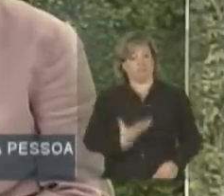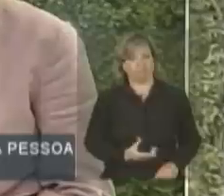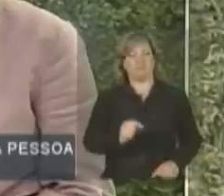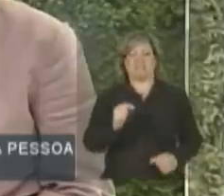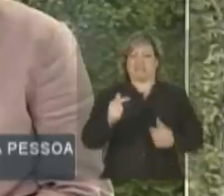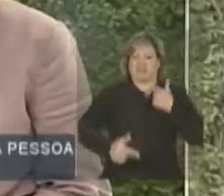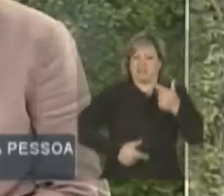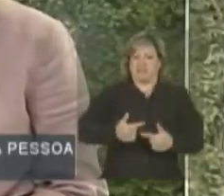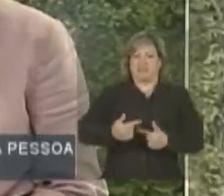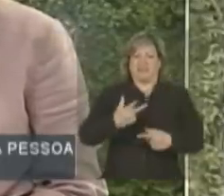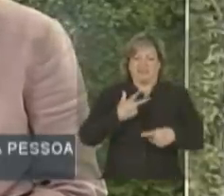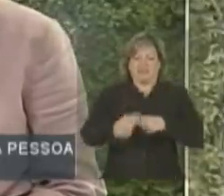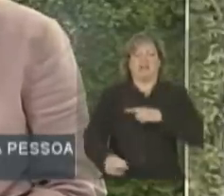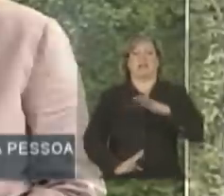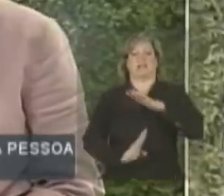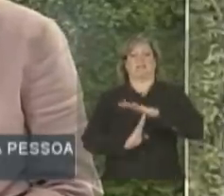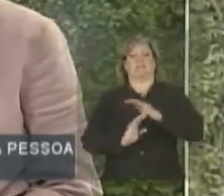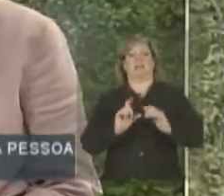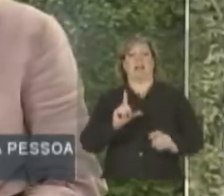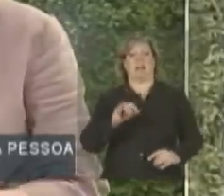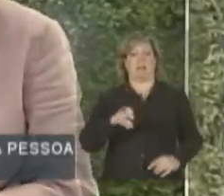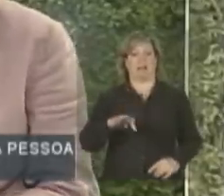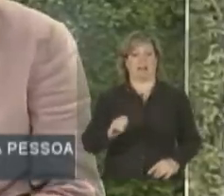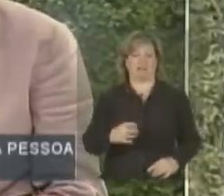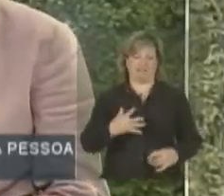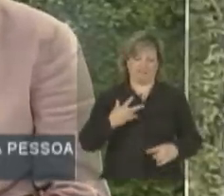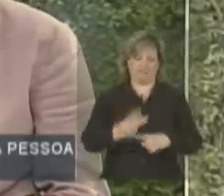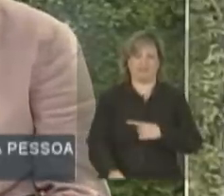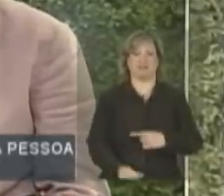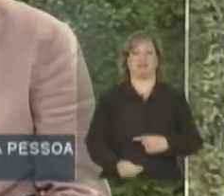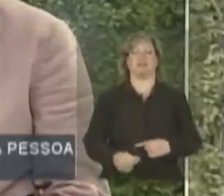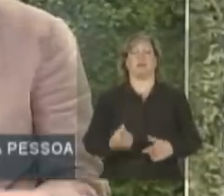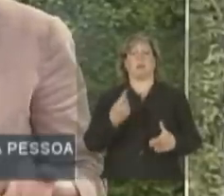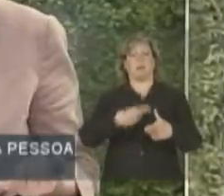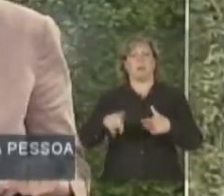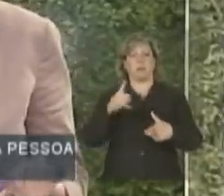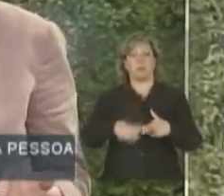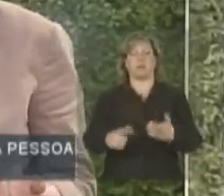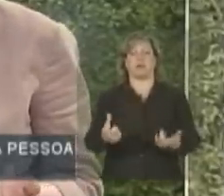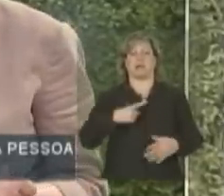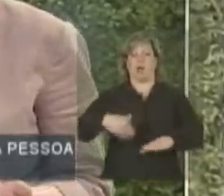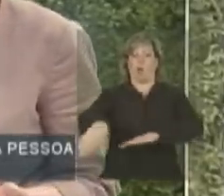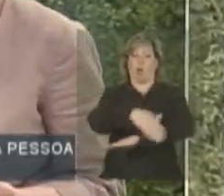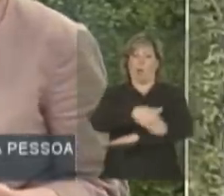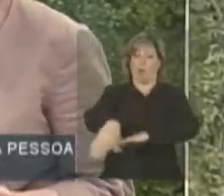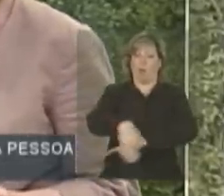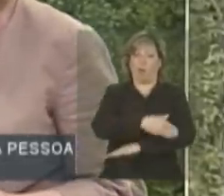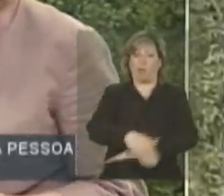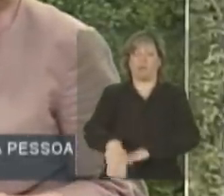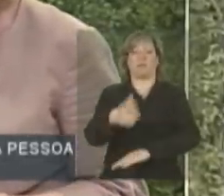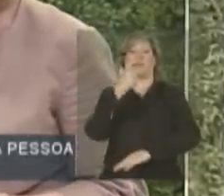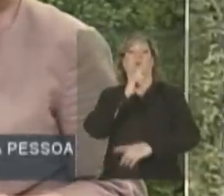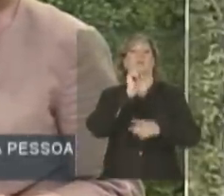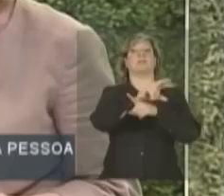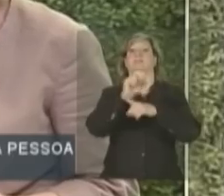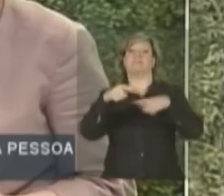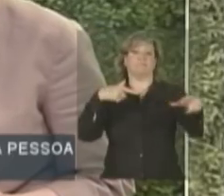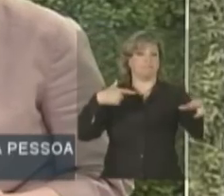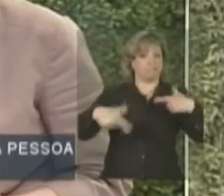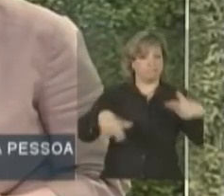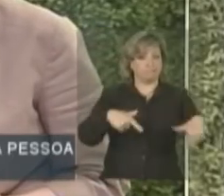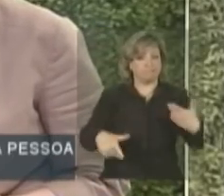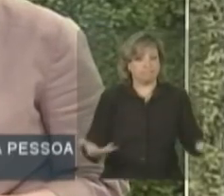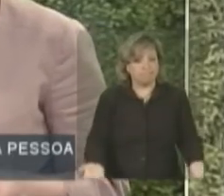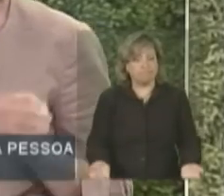limites. Todos os dias, brasileiros e brasileiras enfrentam barreiras, seja nas ruas, no acesso a serviços, no mundo